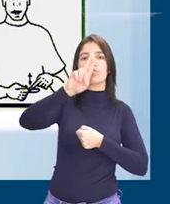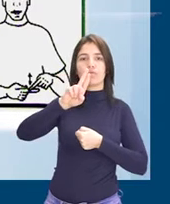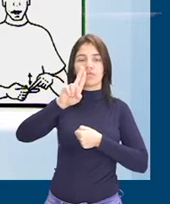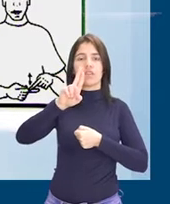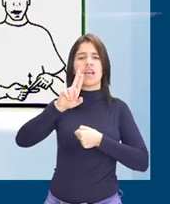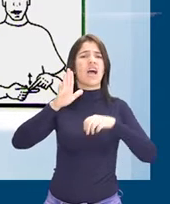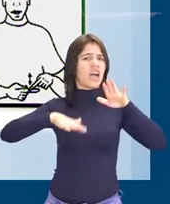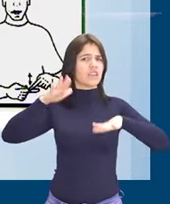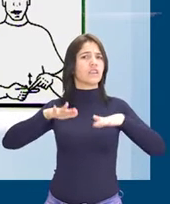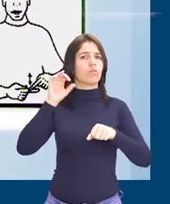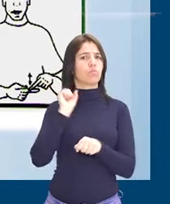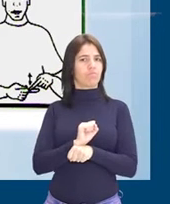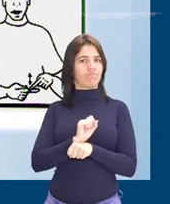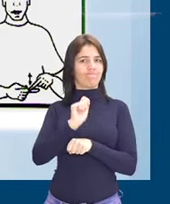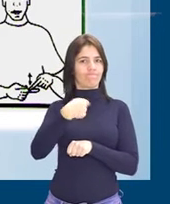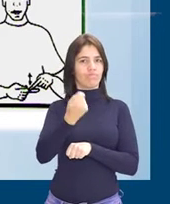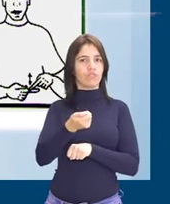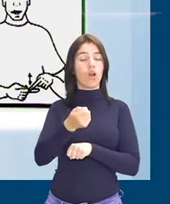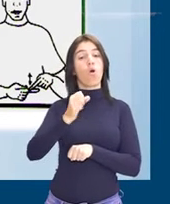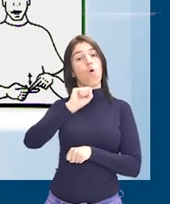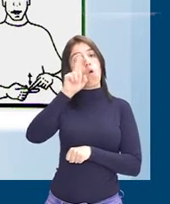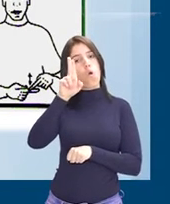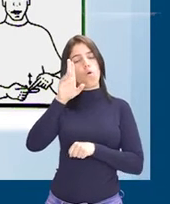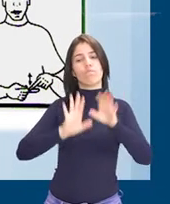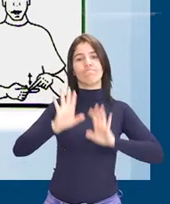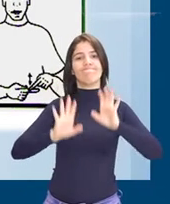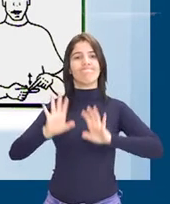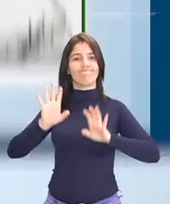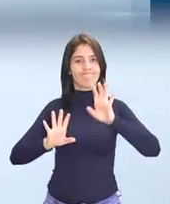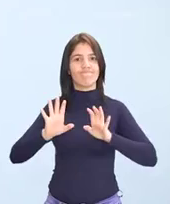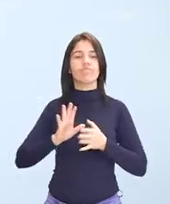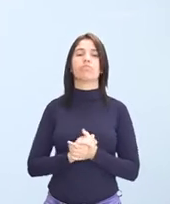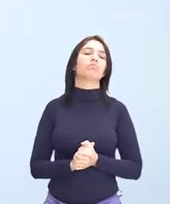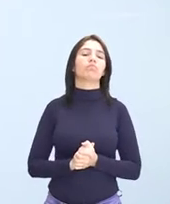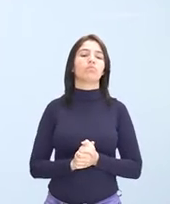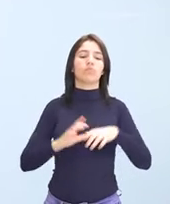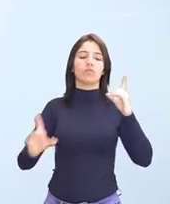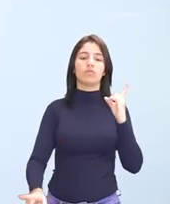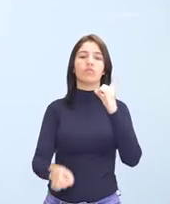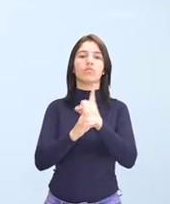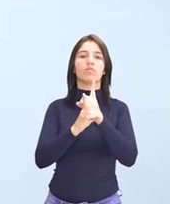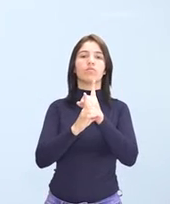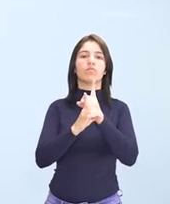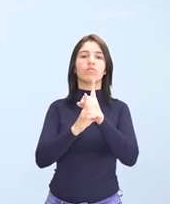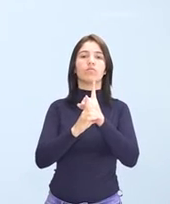ou não. Por exemplo, o sinal encontrar,